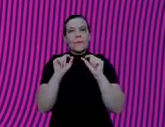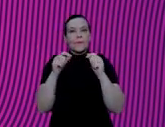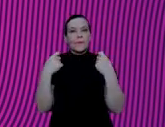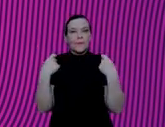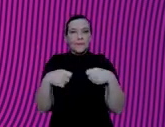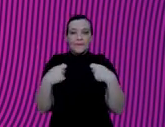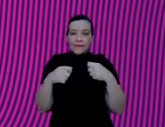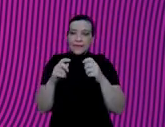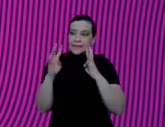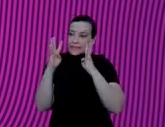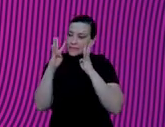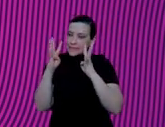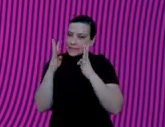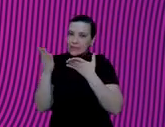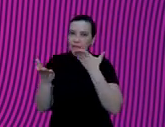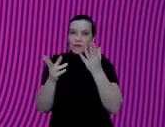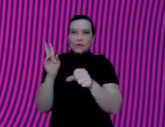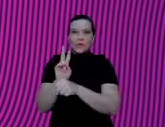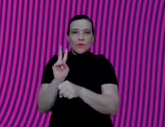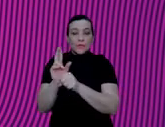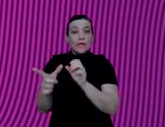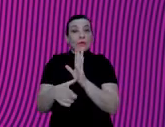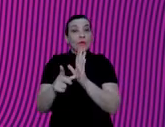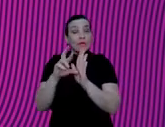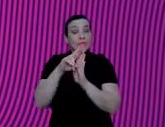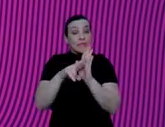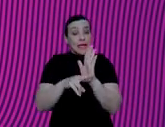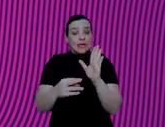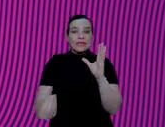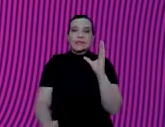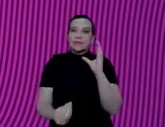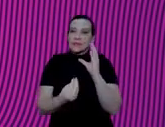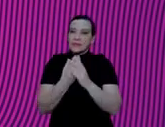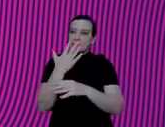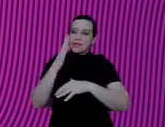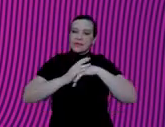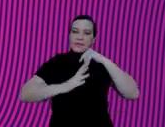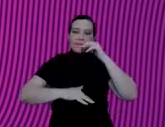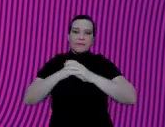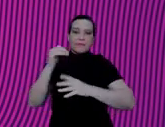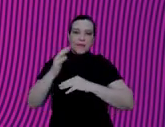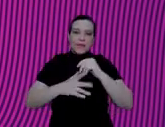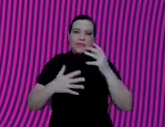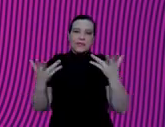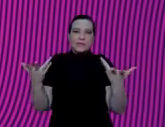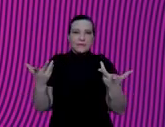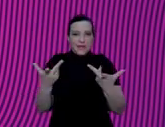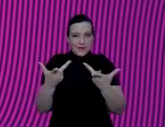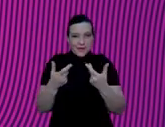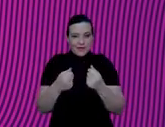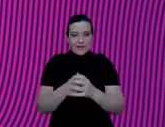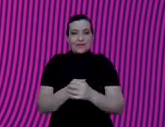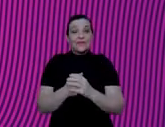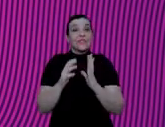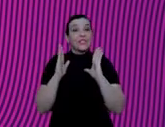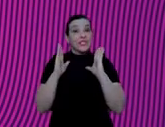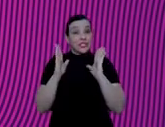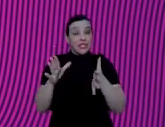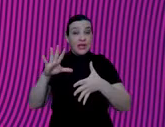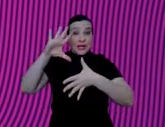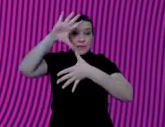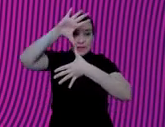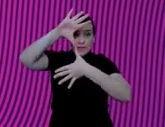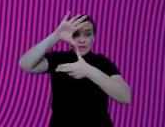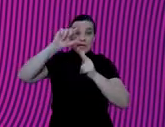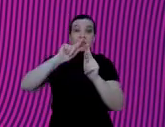base em protocolos que espelham as melhores práticas. É isso que estamos fazendo no Américas UHG, e quem coordena